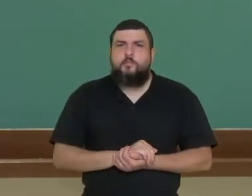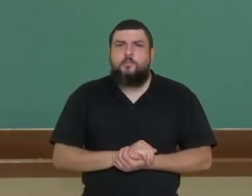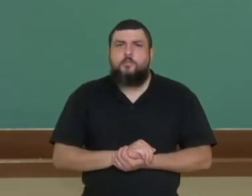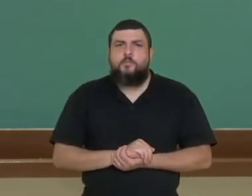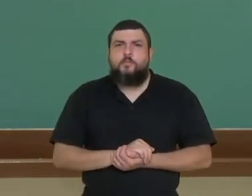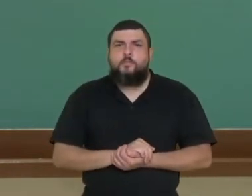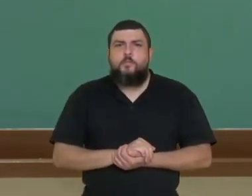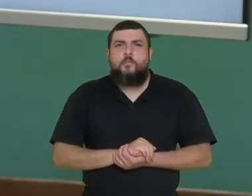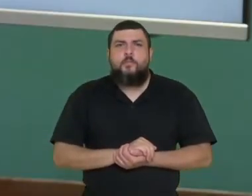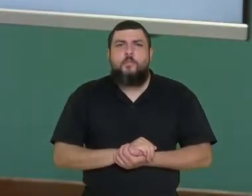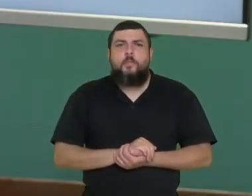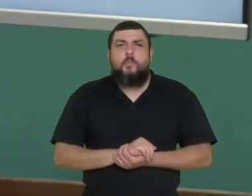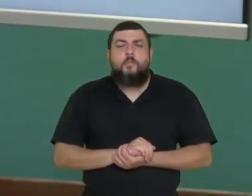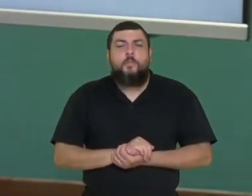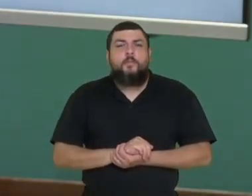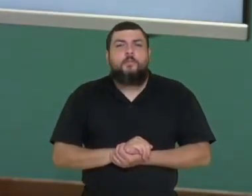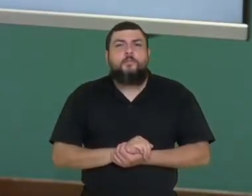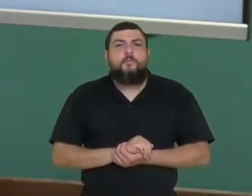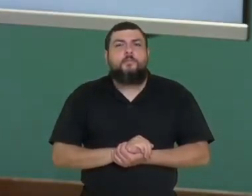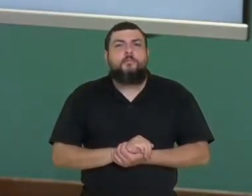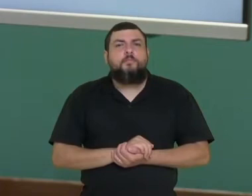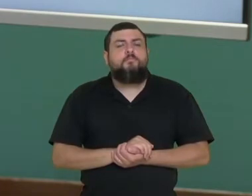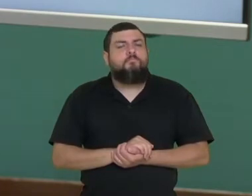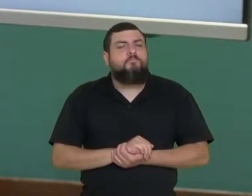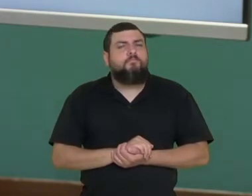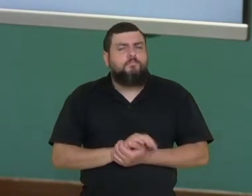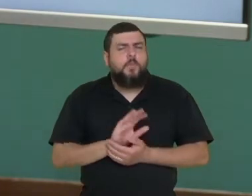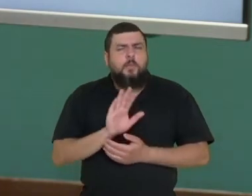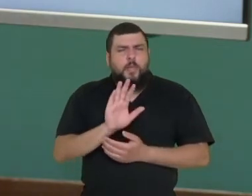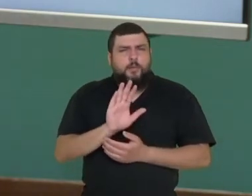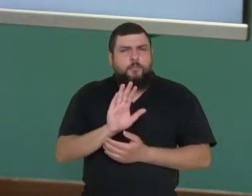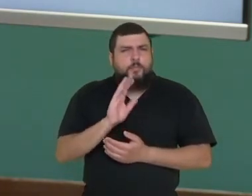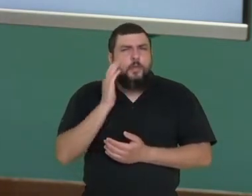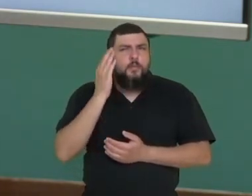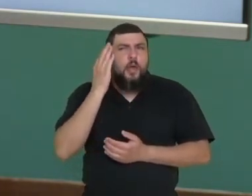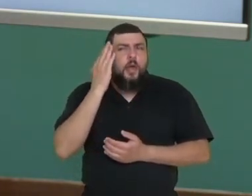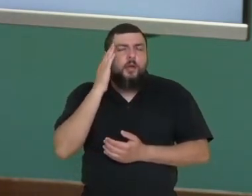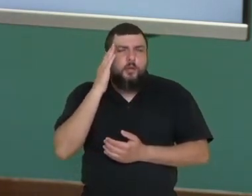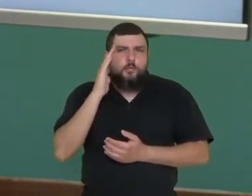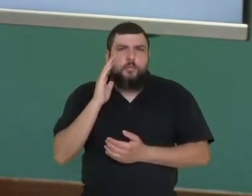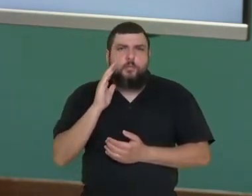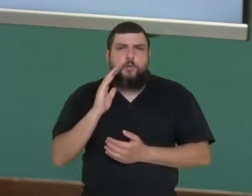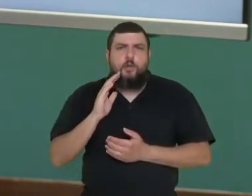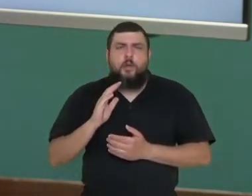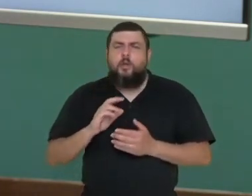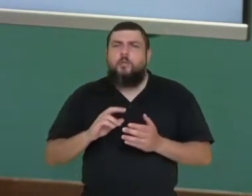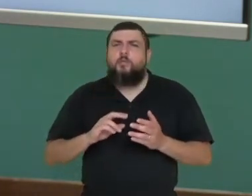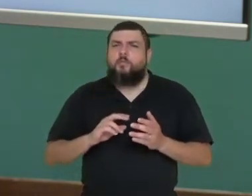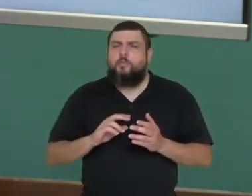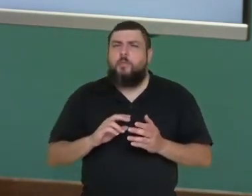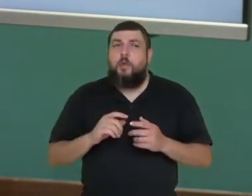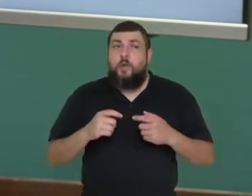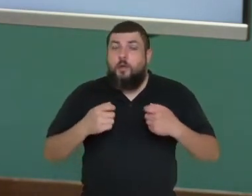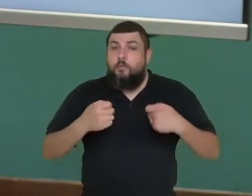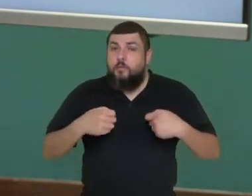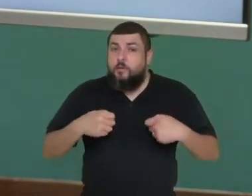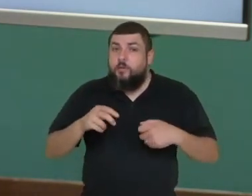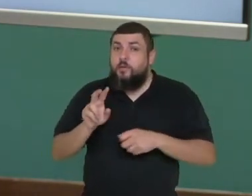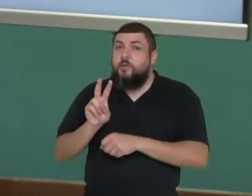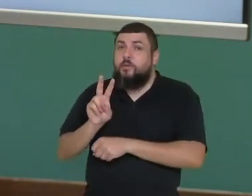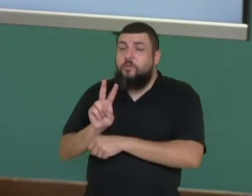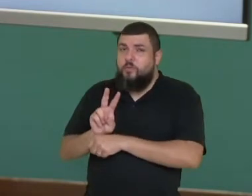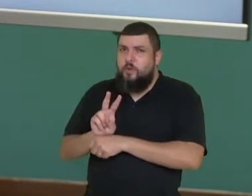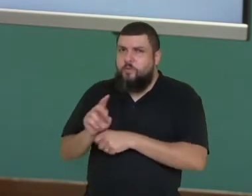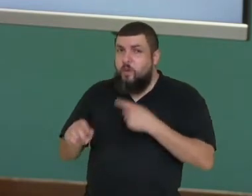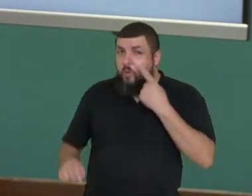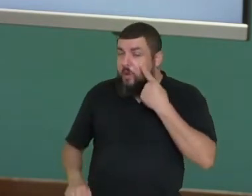do cristianismo. Aonde eu quero chegar? Que nós temos que ter esse cuidado e, de acordo com essa notícia,